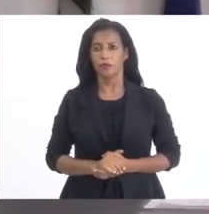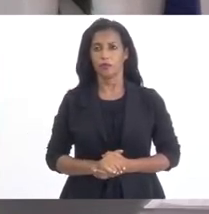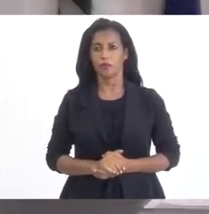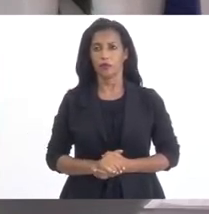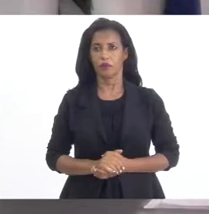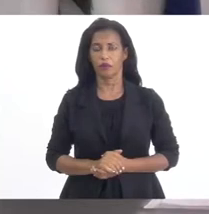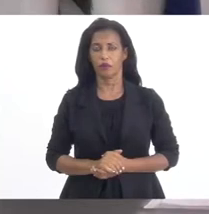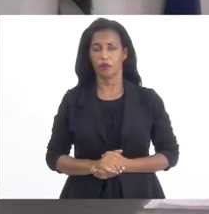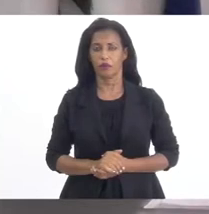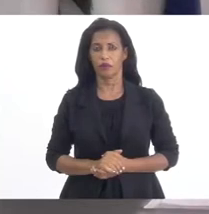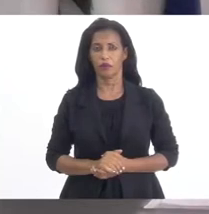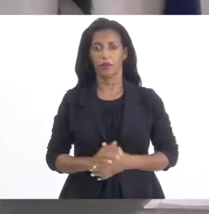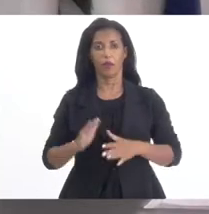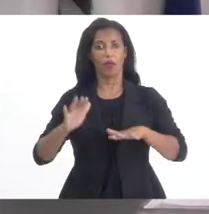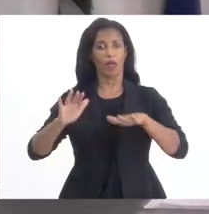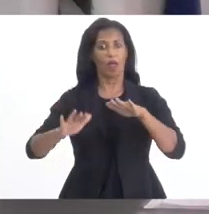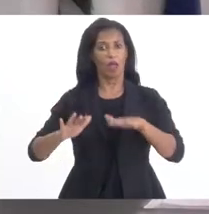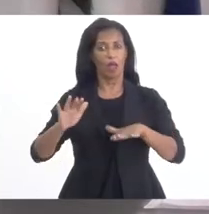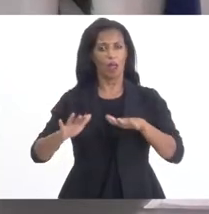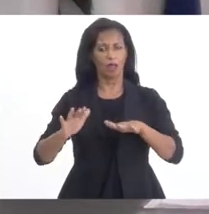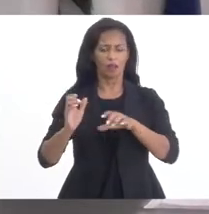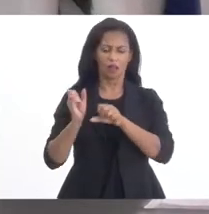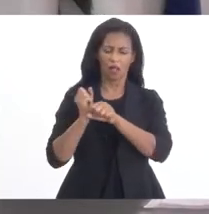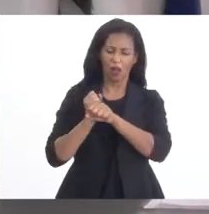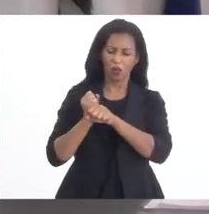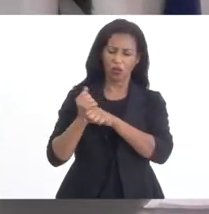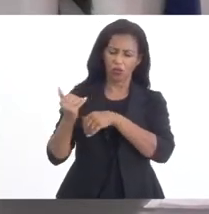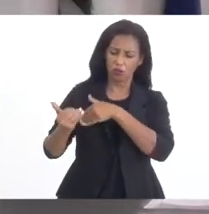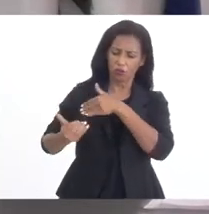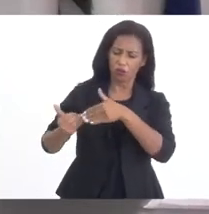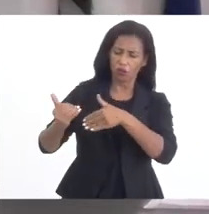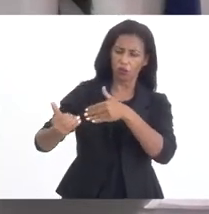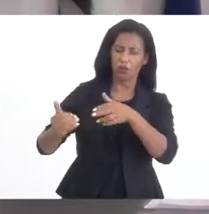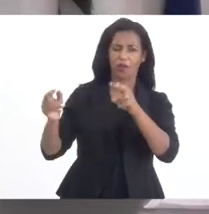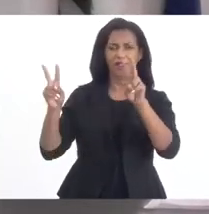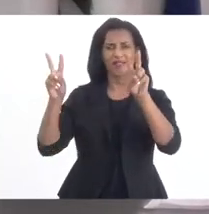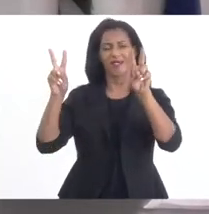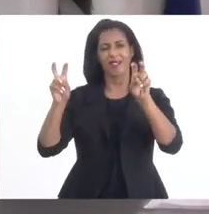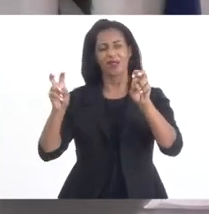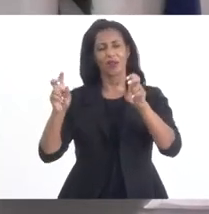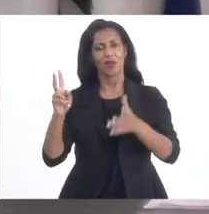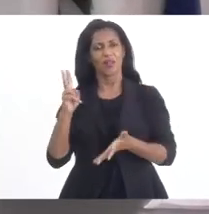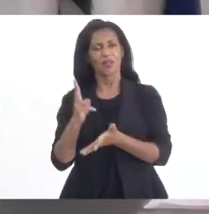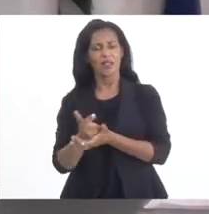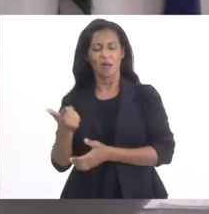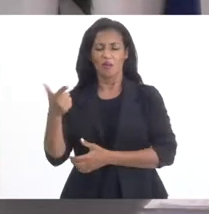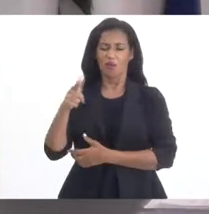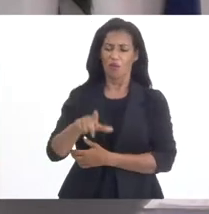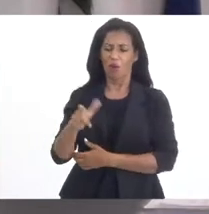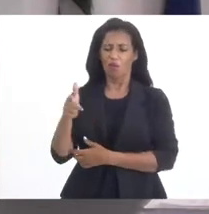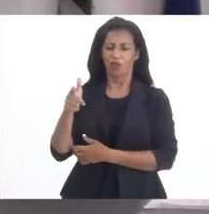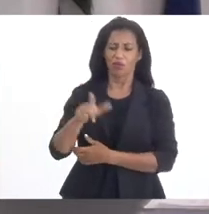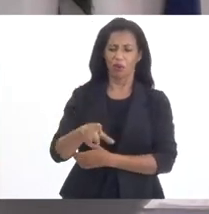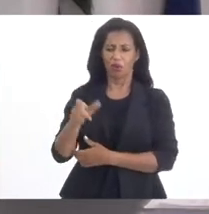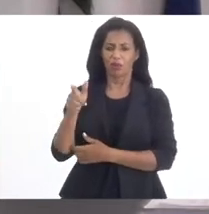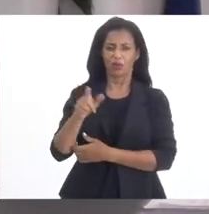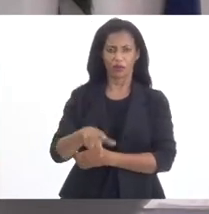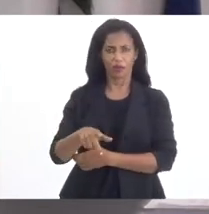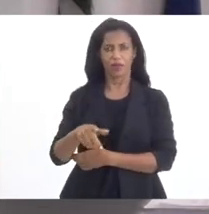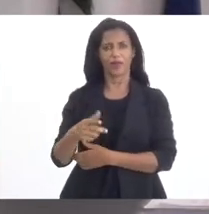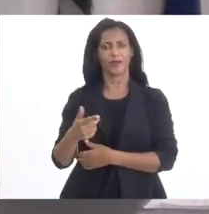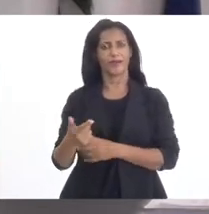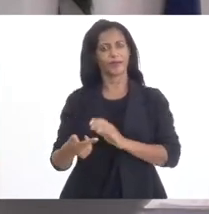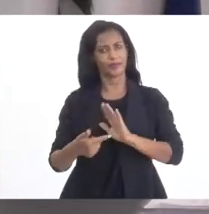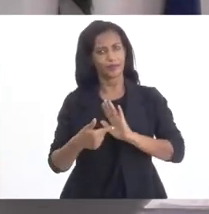Ainda que coloco que ao longo desses anos todos, esse assunto sempre volta a ser mencionado.